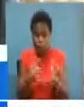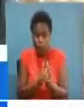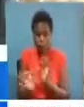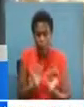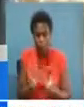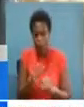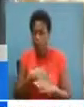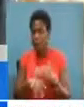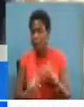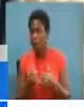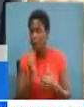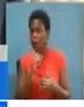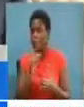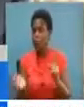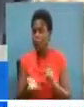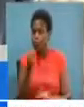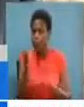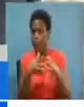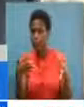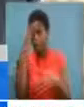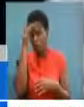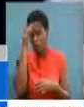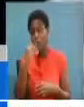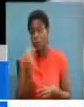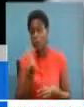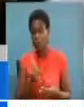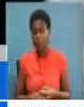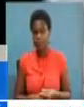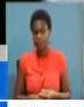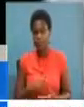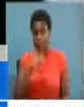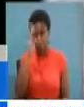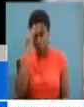para que possamos alcançar o maior número possível de jovens.